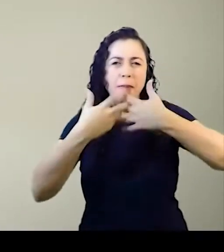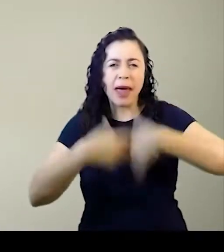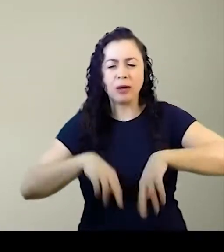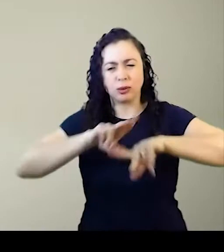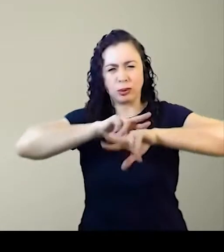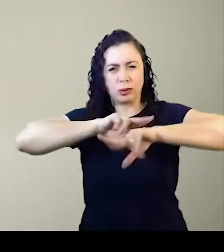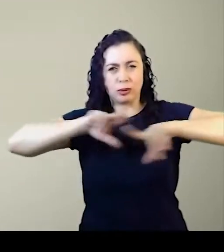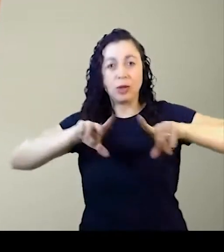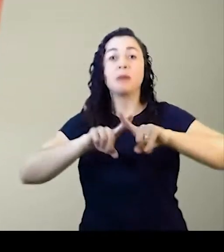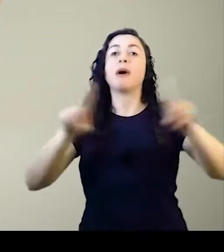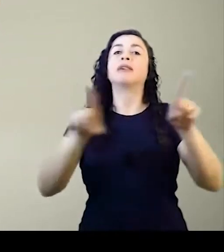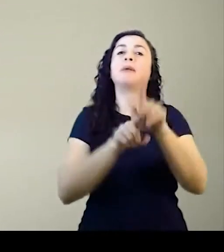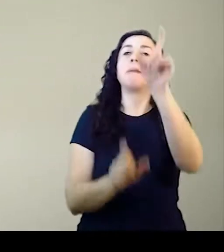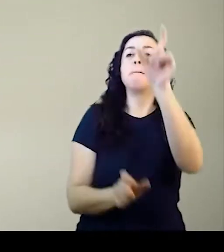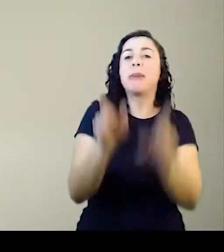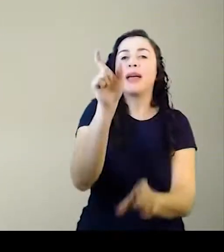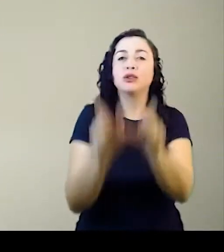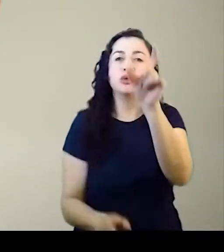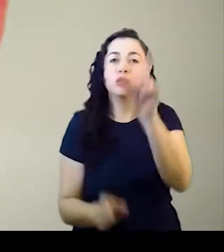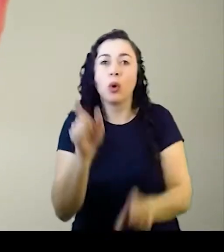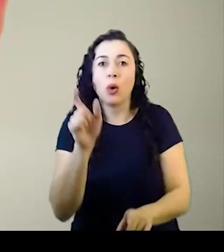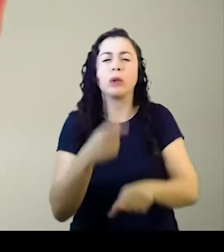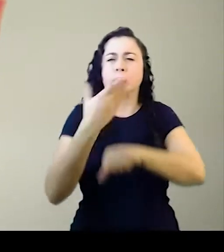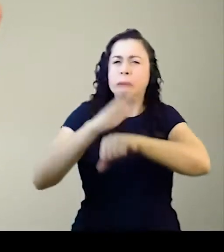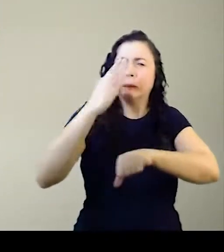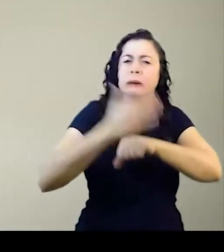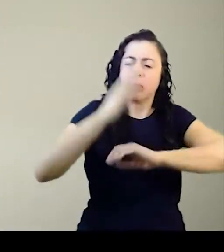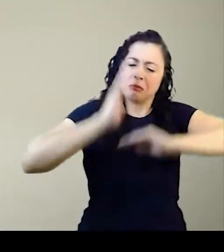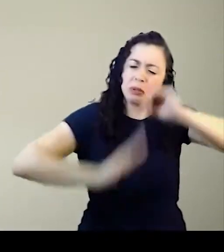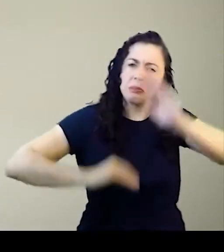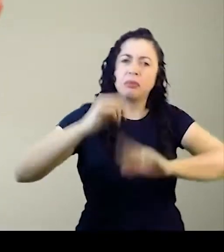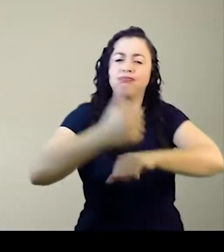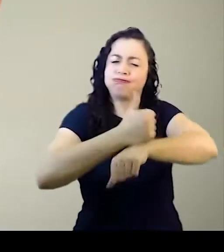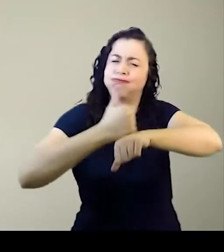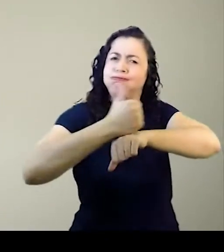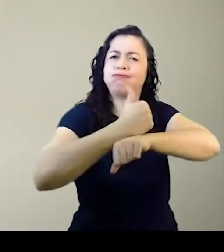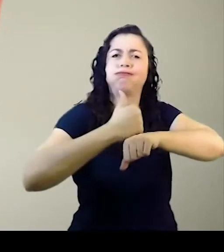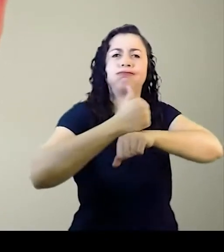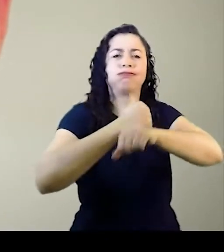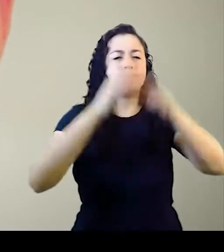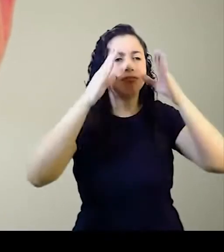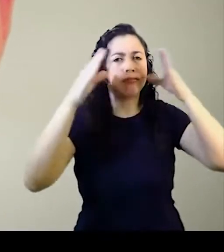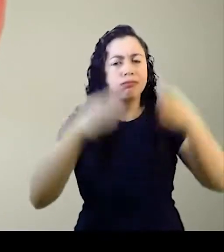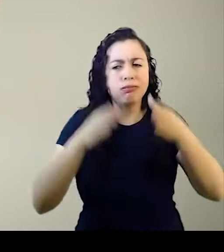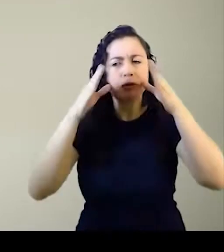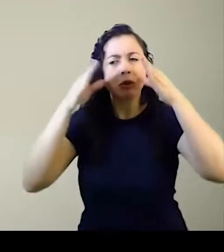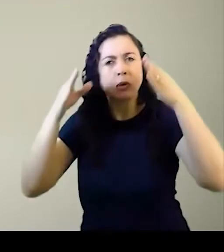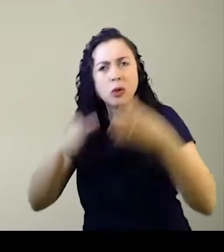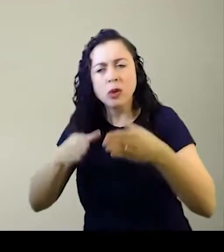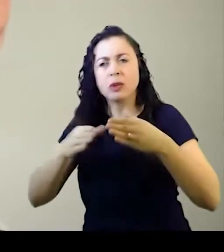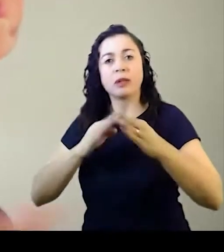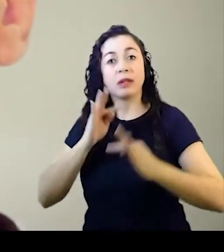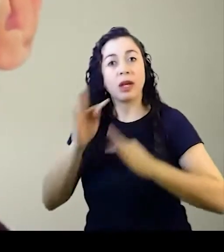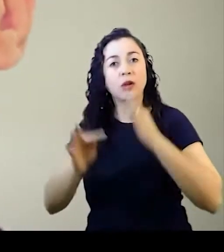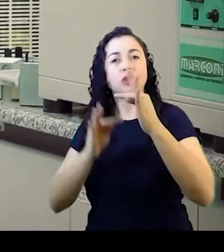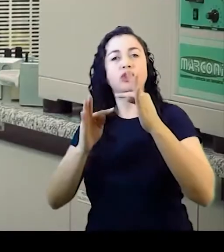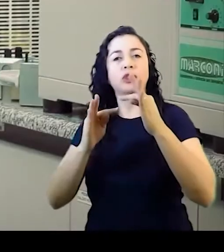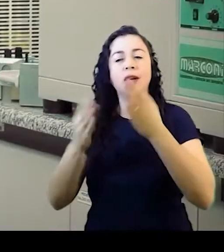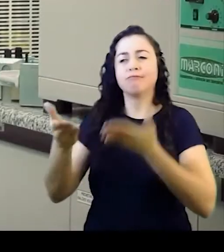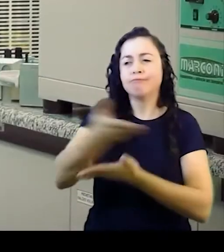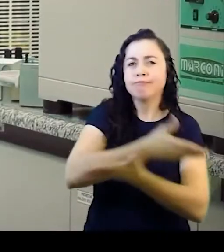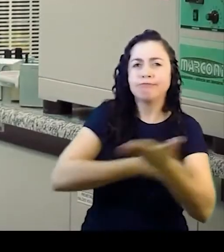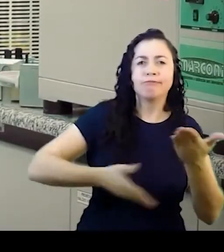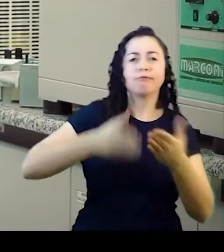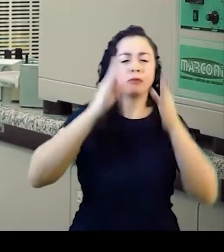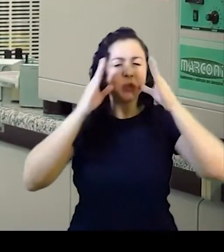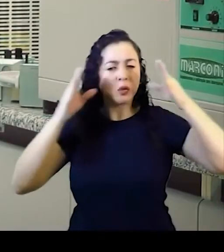equipamentos, mas também as pessoas altamente treinadas para uma determinada aplicação dessa tecnologia, para a gente direcionar